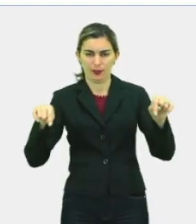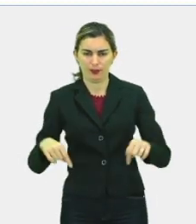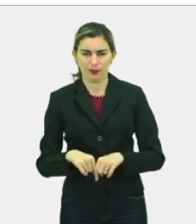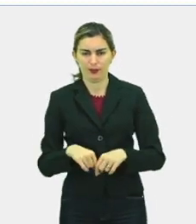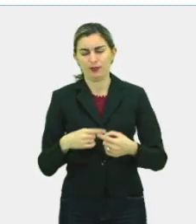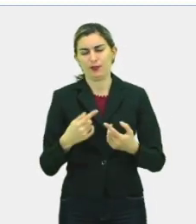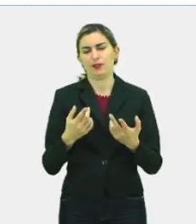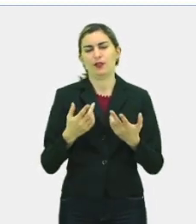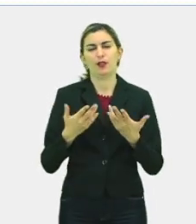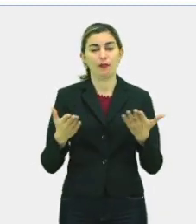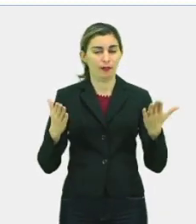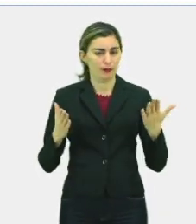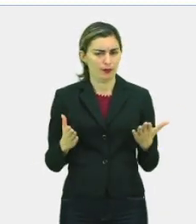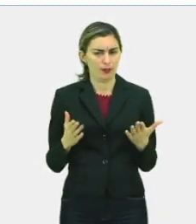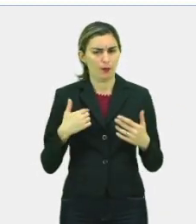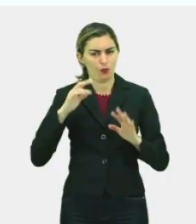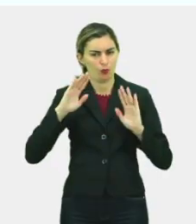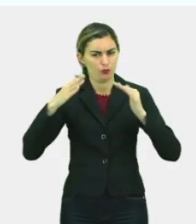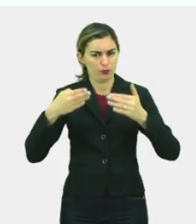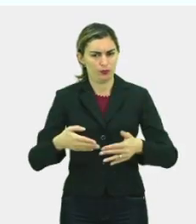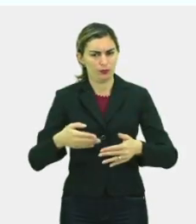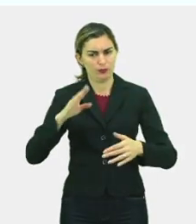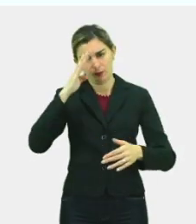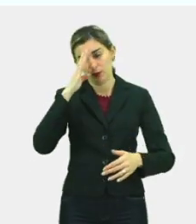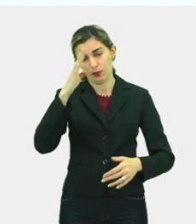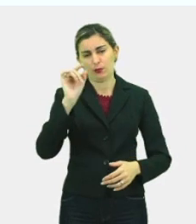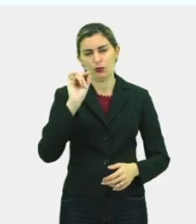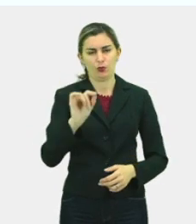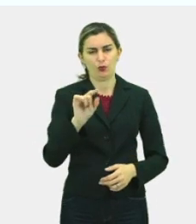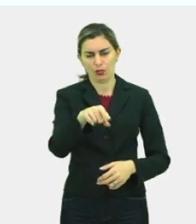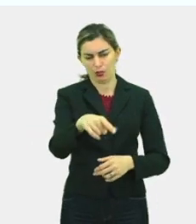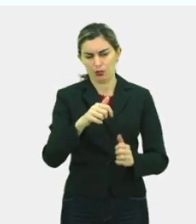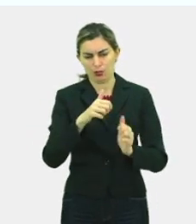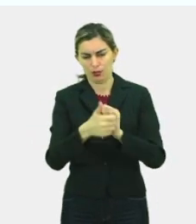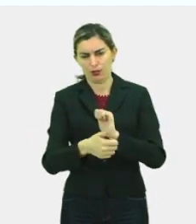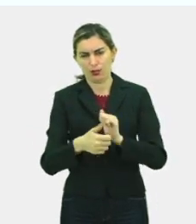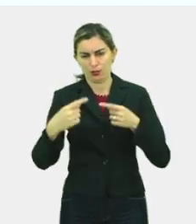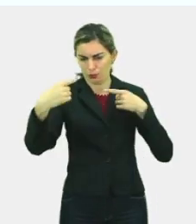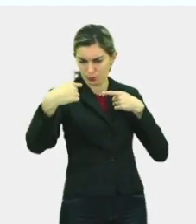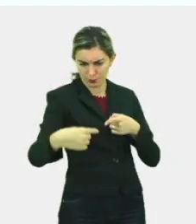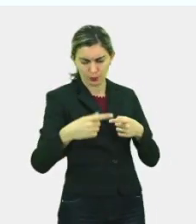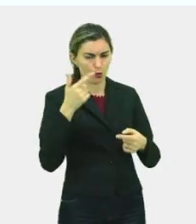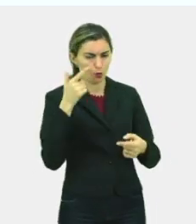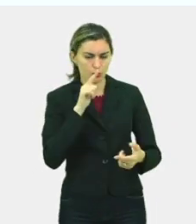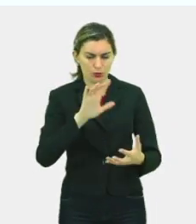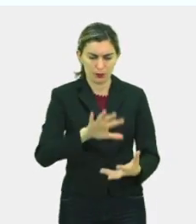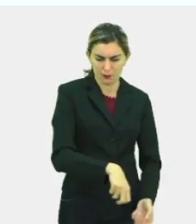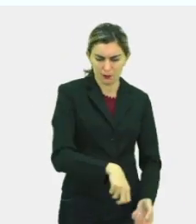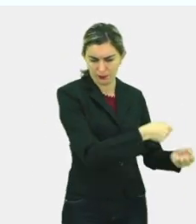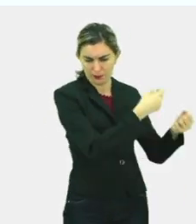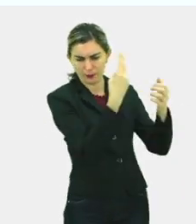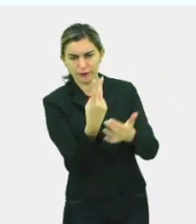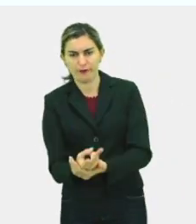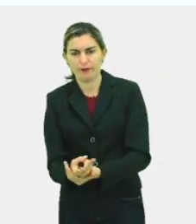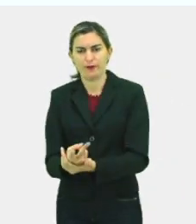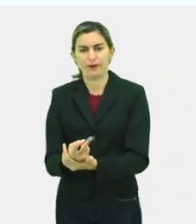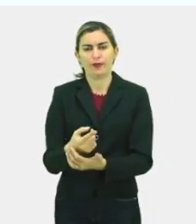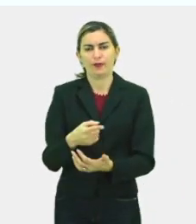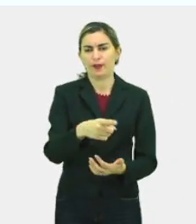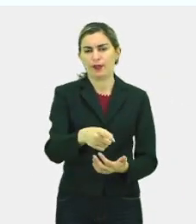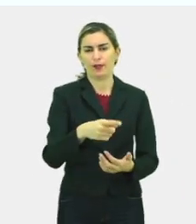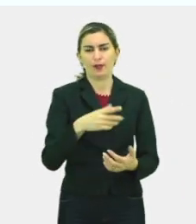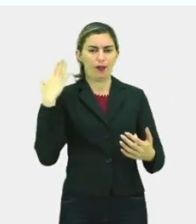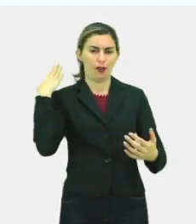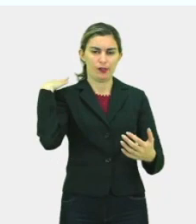que é chamado de ippon. Então, o meu objetivo principal é que o atleta adversário consiga colocar, aliás, que eu